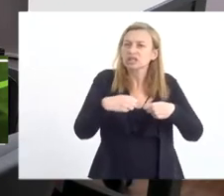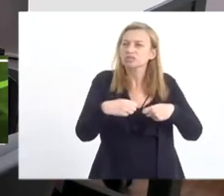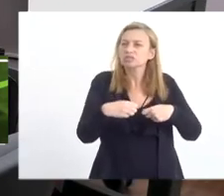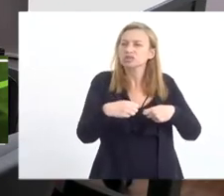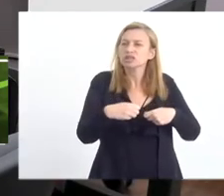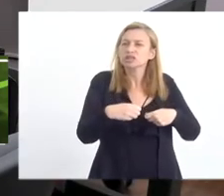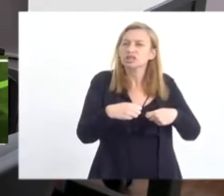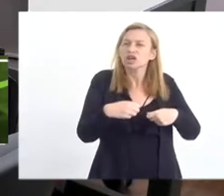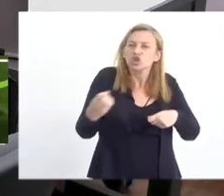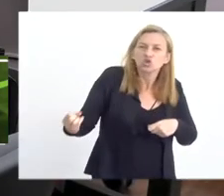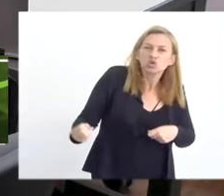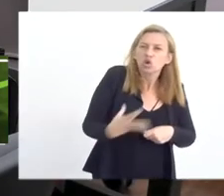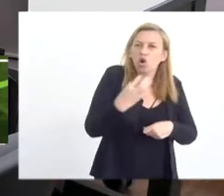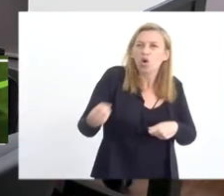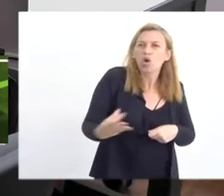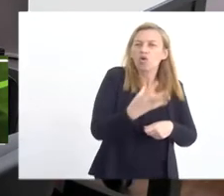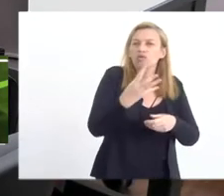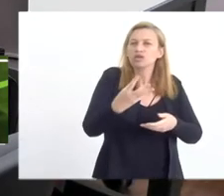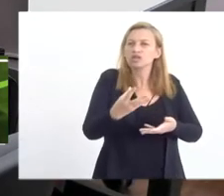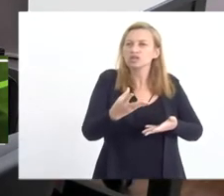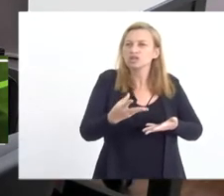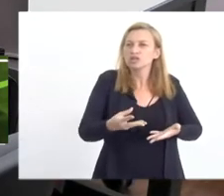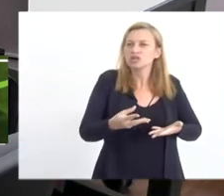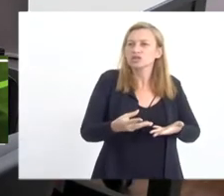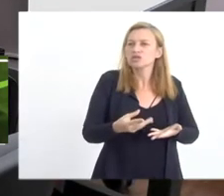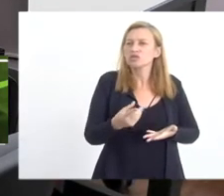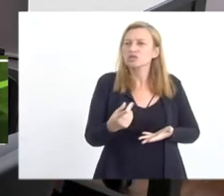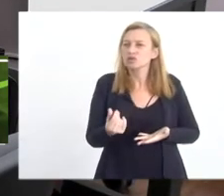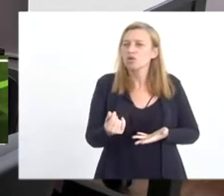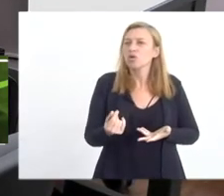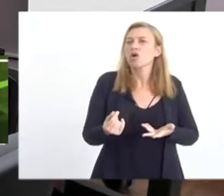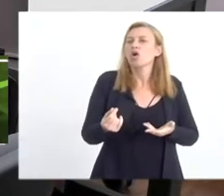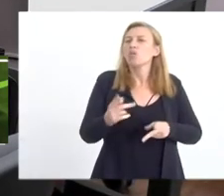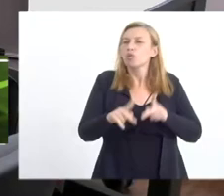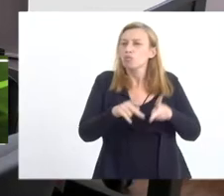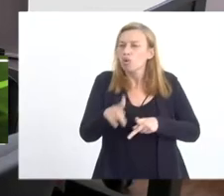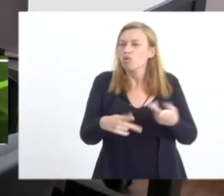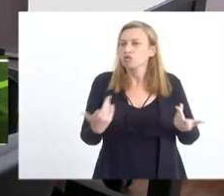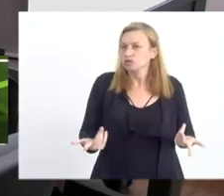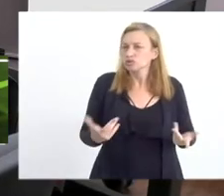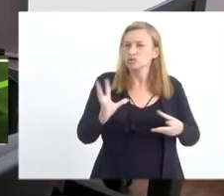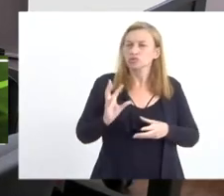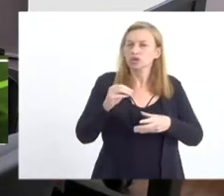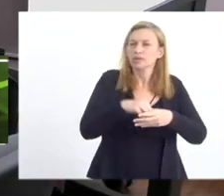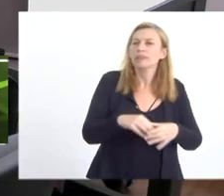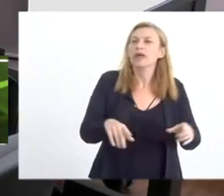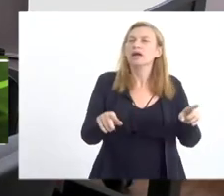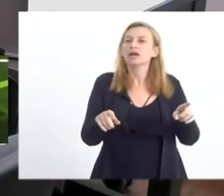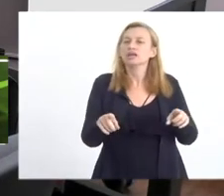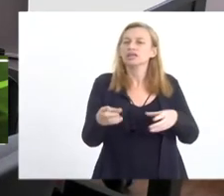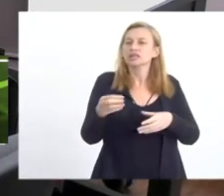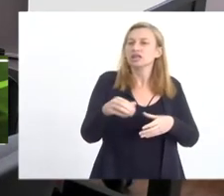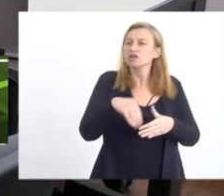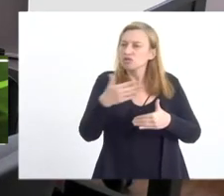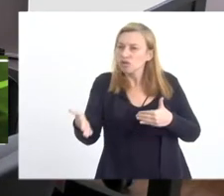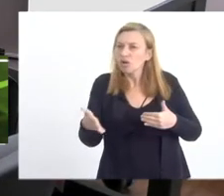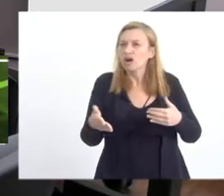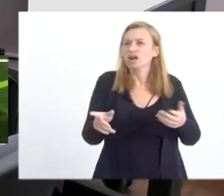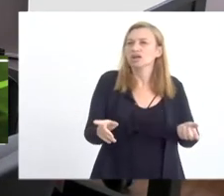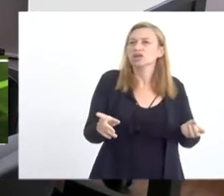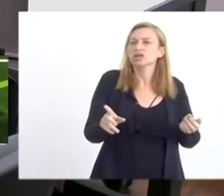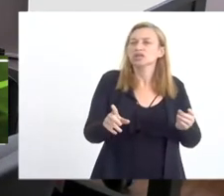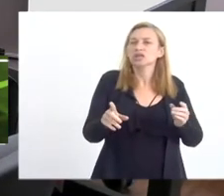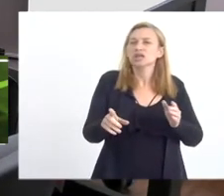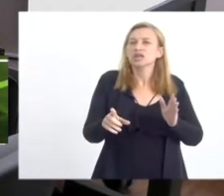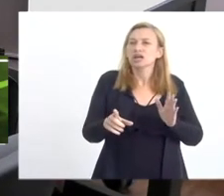entregar novas ofertas para o público, inclusive o público interno, mas também o externo. O retrato do